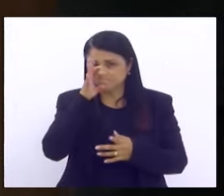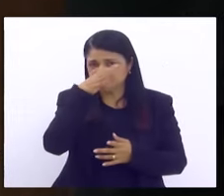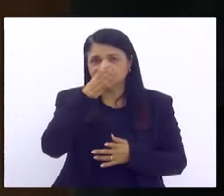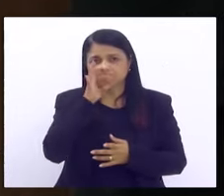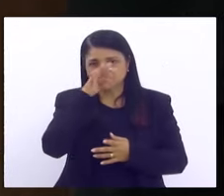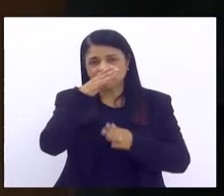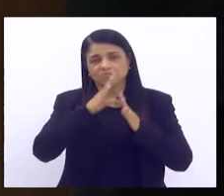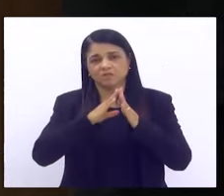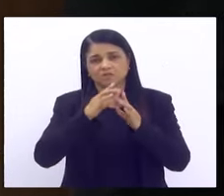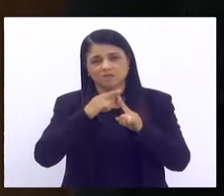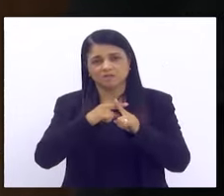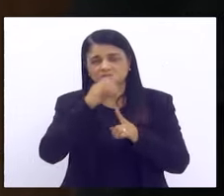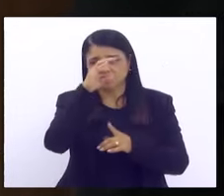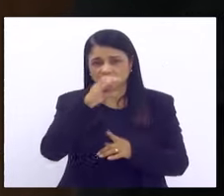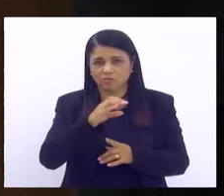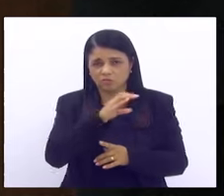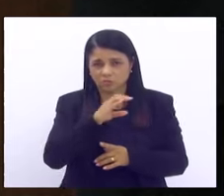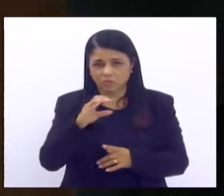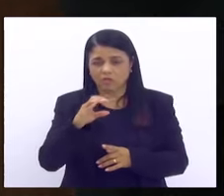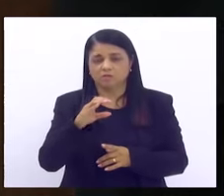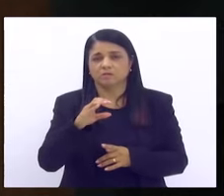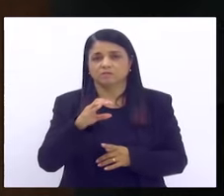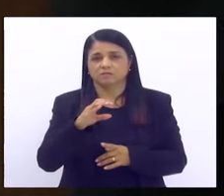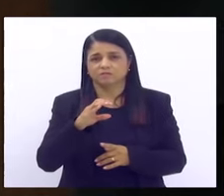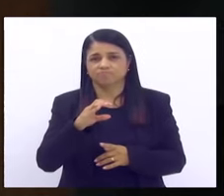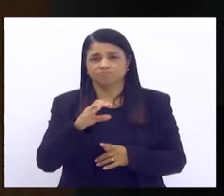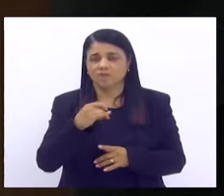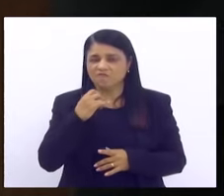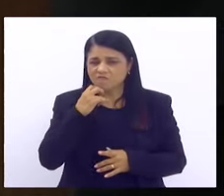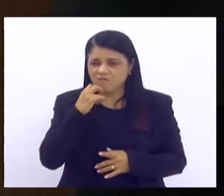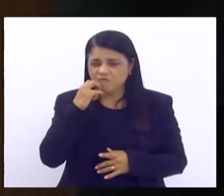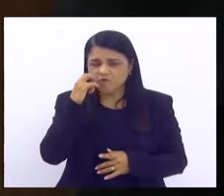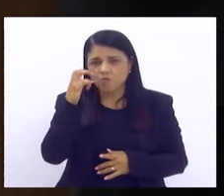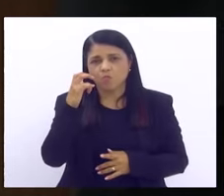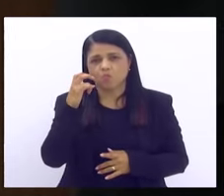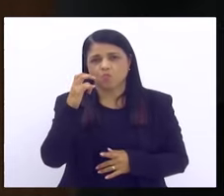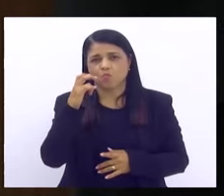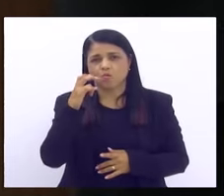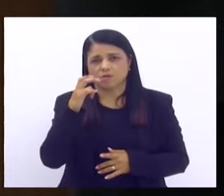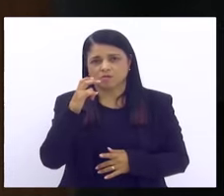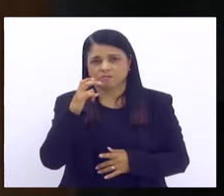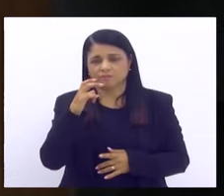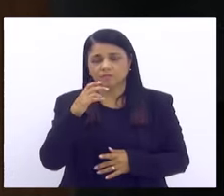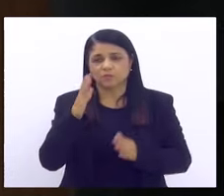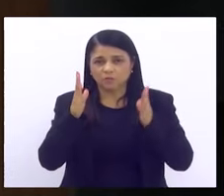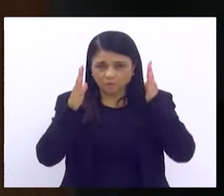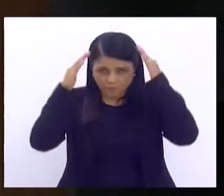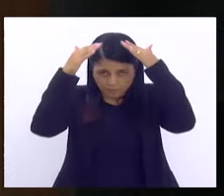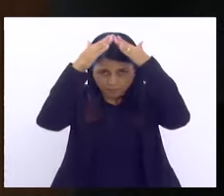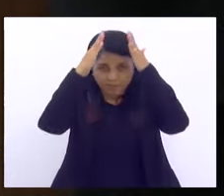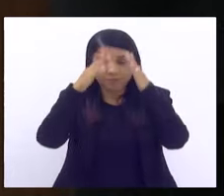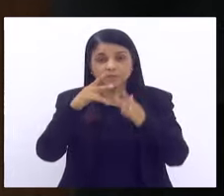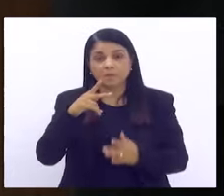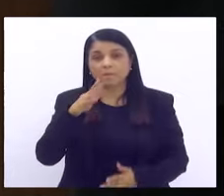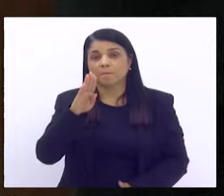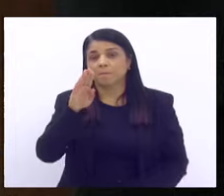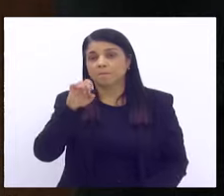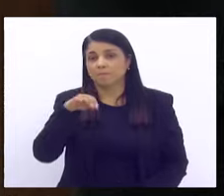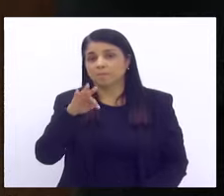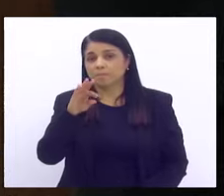dentro da Igreja Católica e muito nos envergonha. O Papa Bento XVI, de